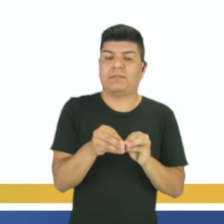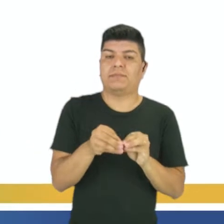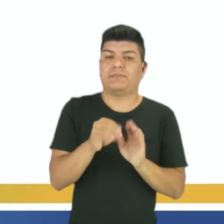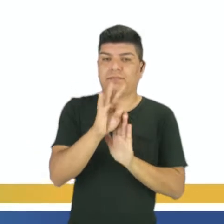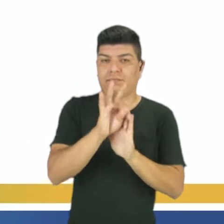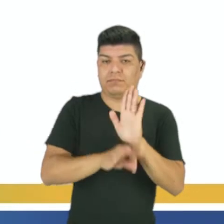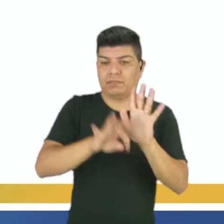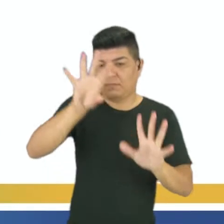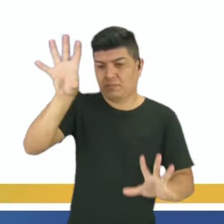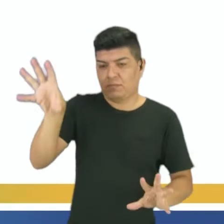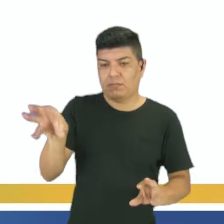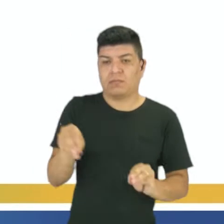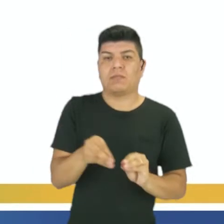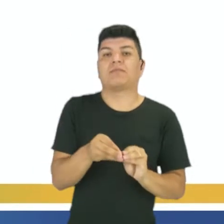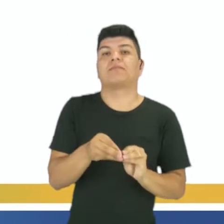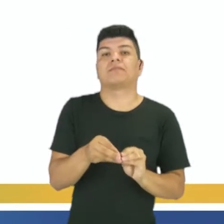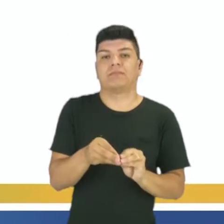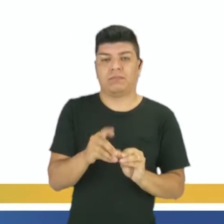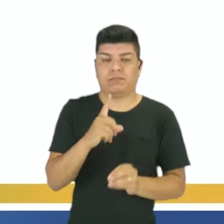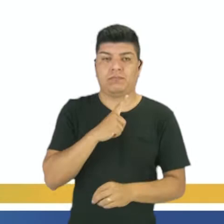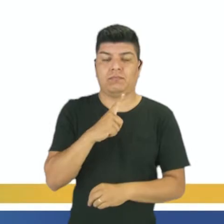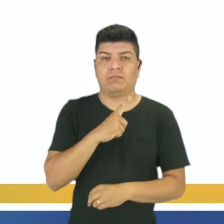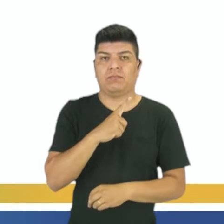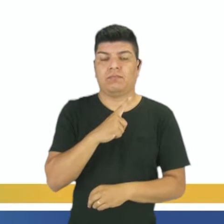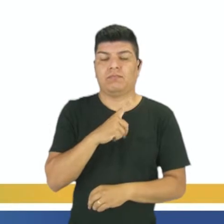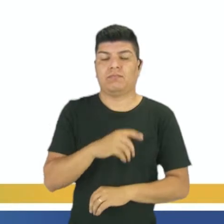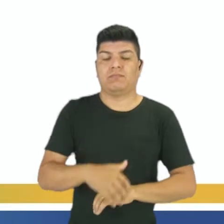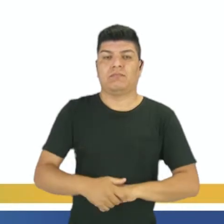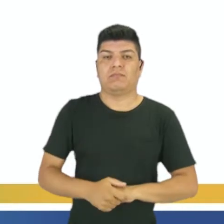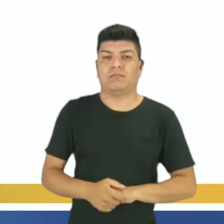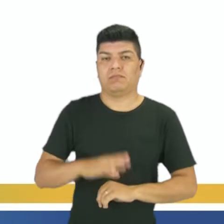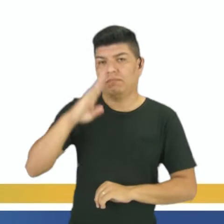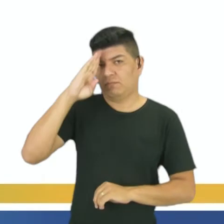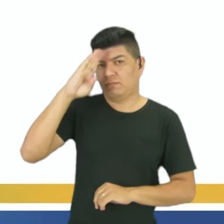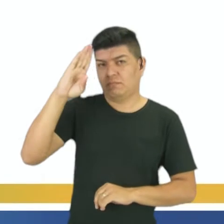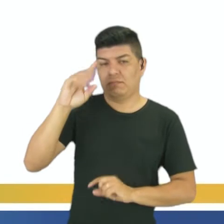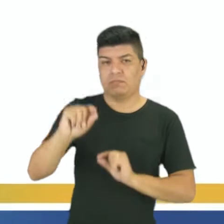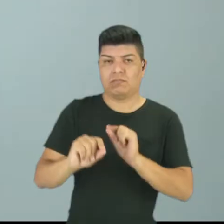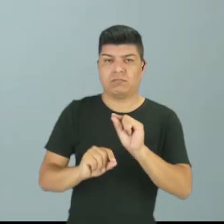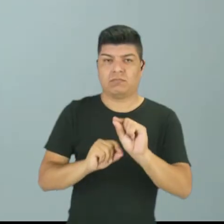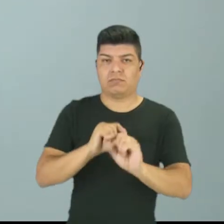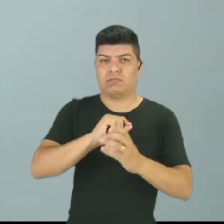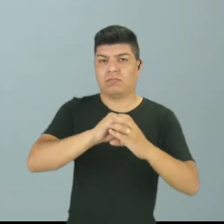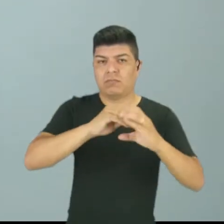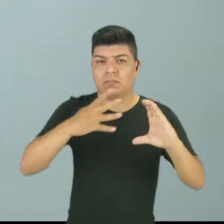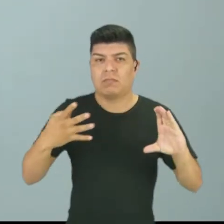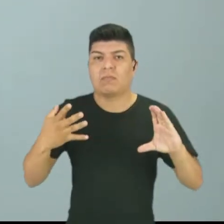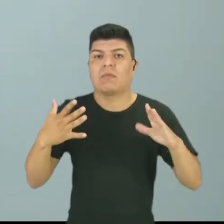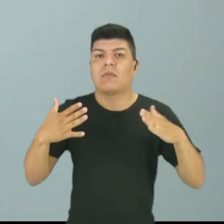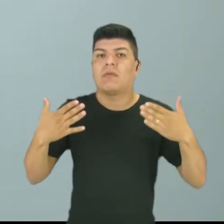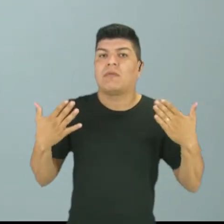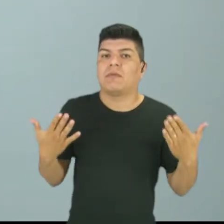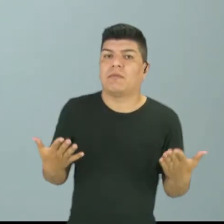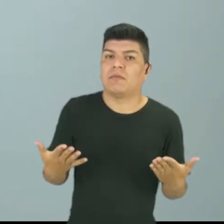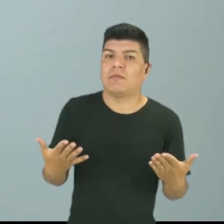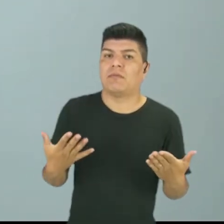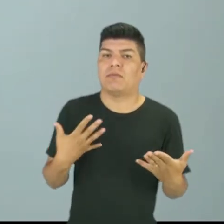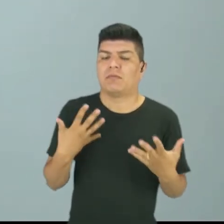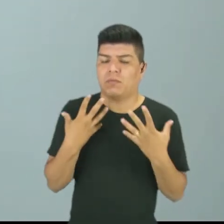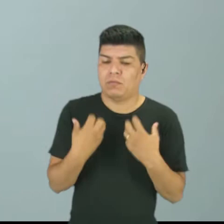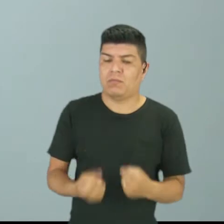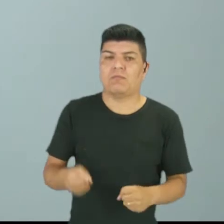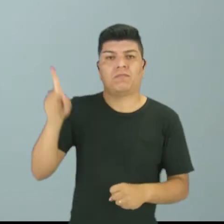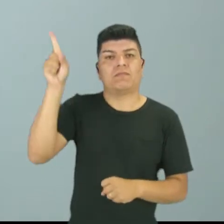texto curto, tá? Que tem a fundamental característica de captar